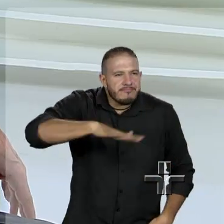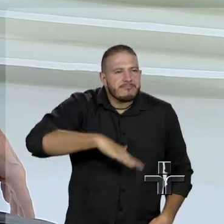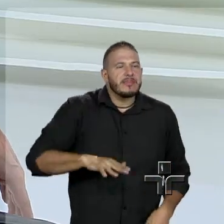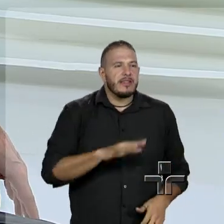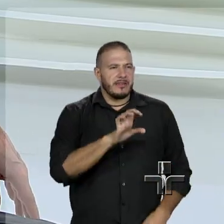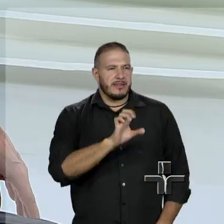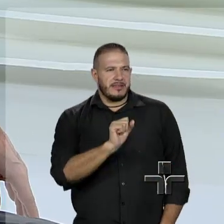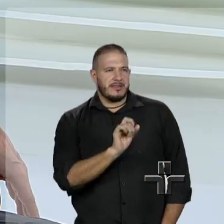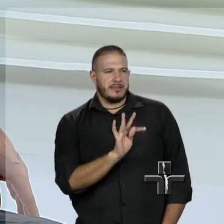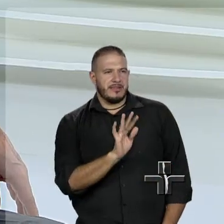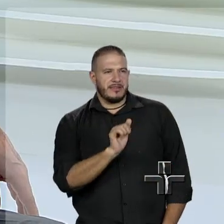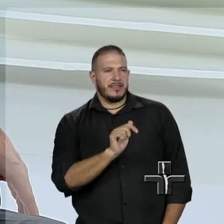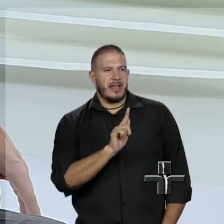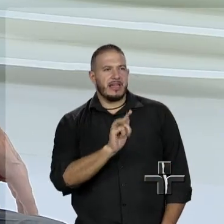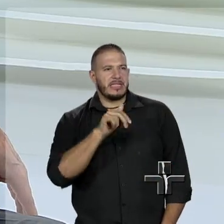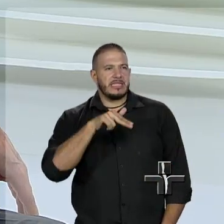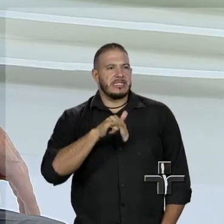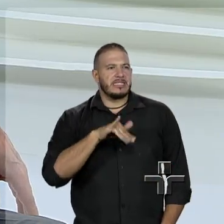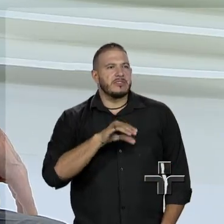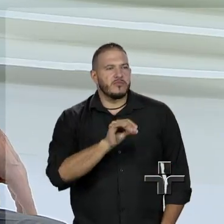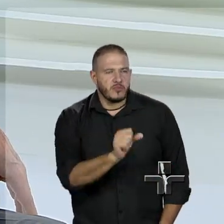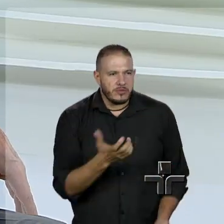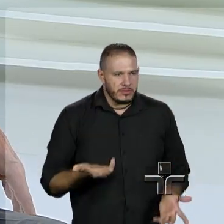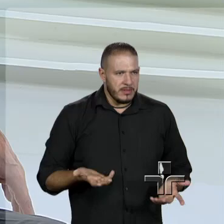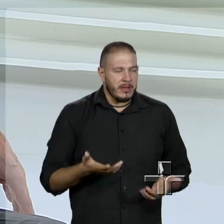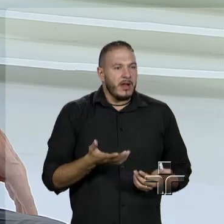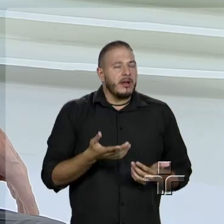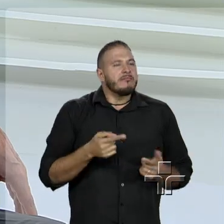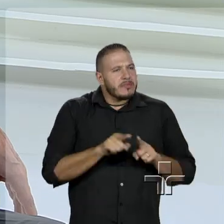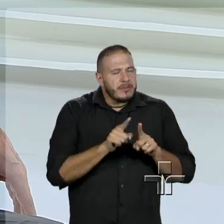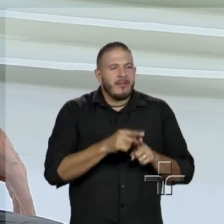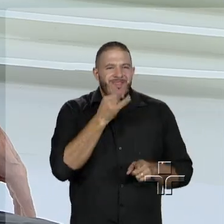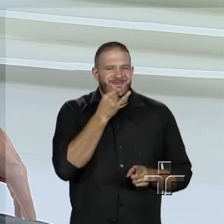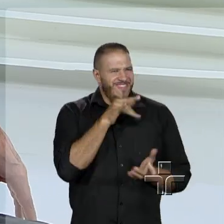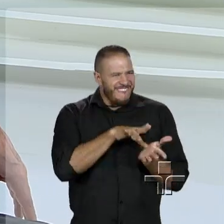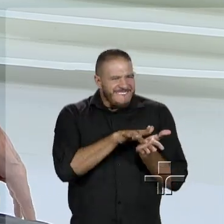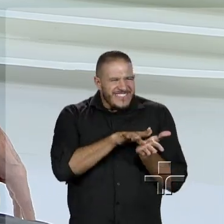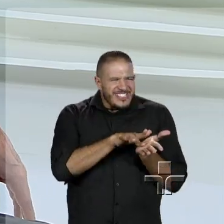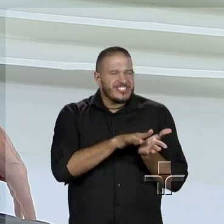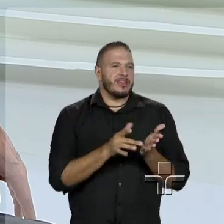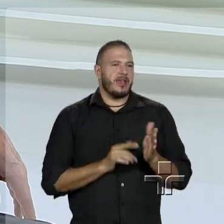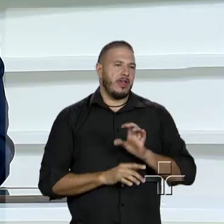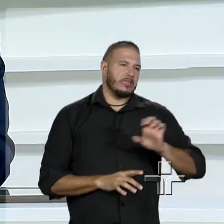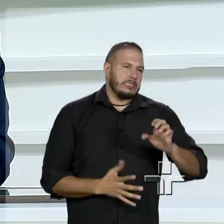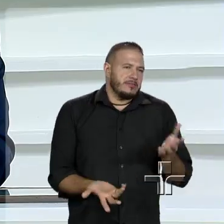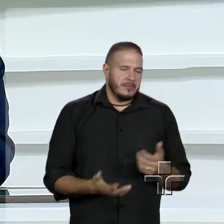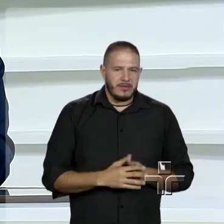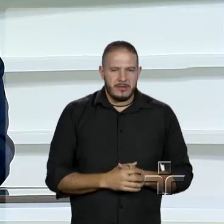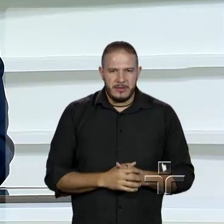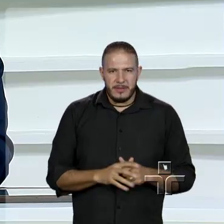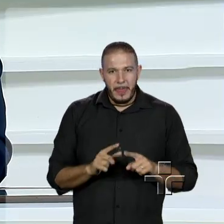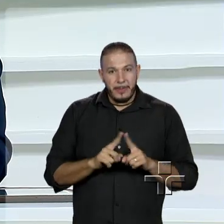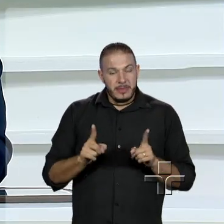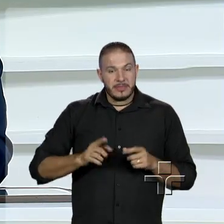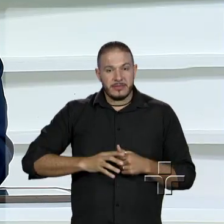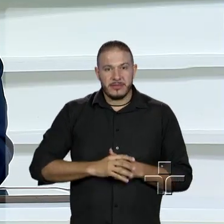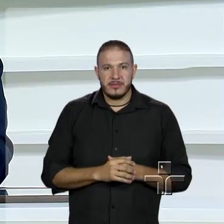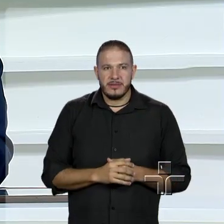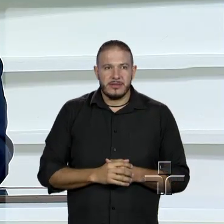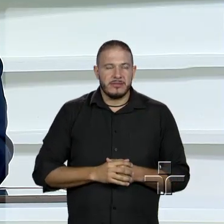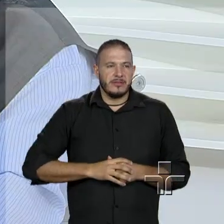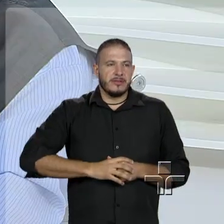não era de esquerda. Quer dizer, tá certo? Fingia que era de esquerda. Mas o campo de Dachau Depois, o que eu acho que é